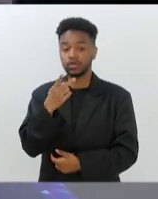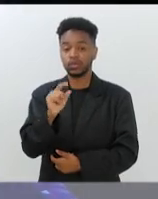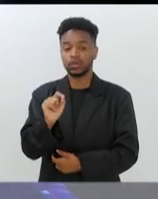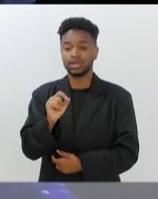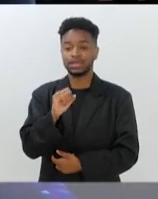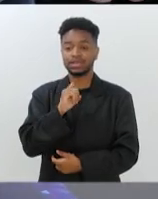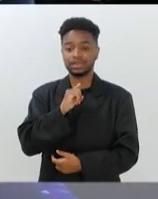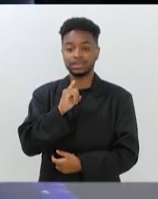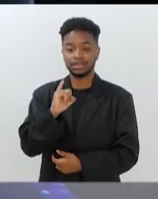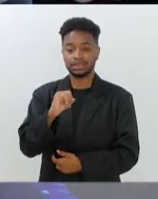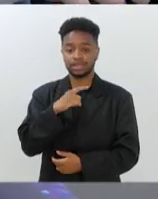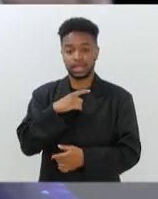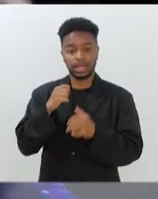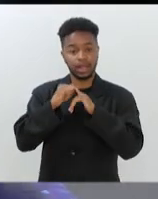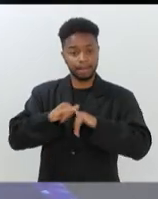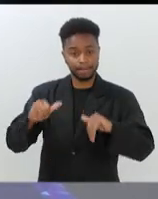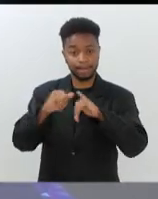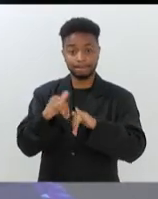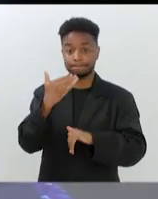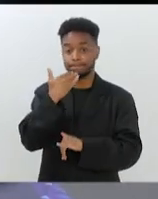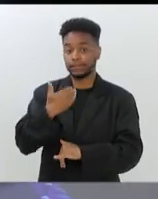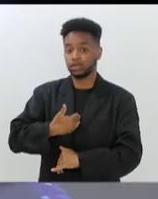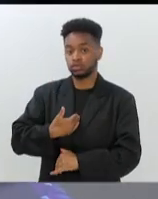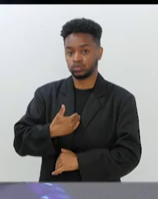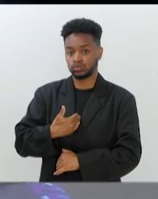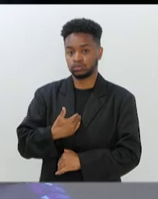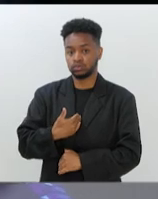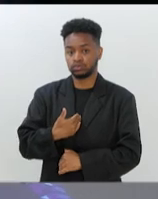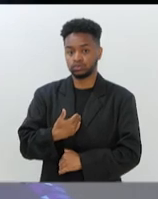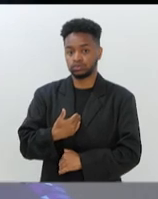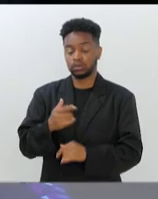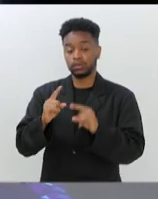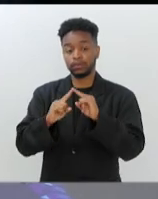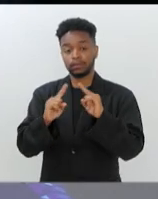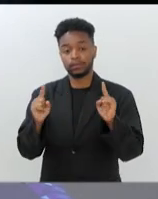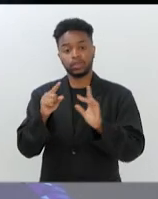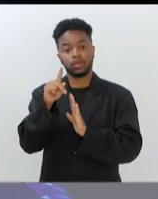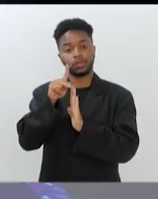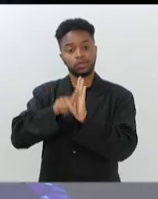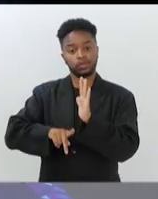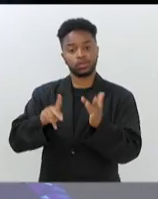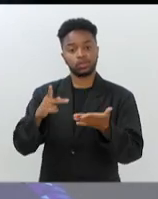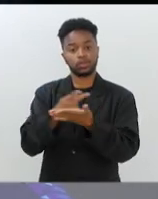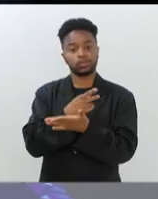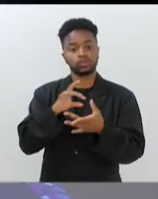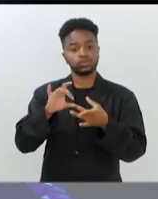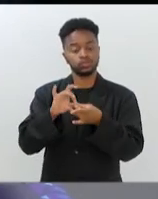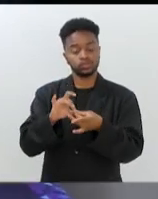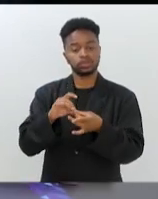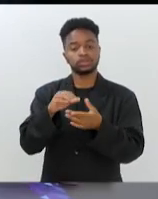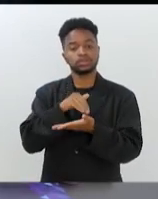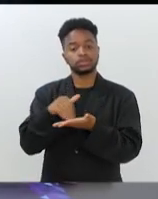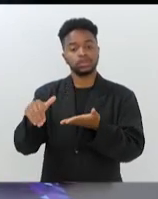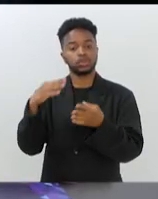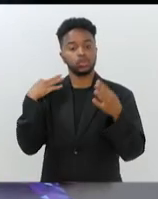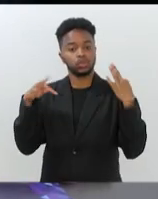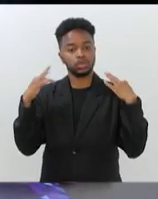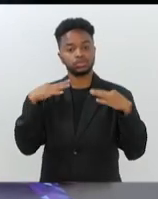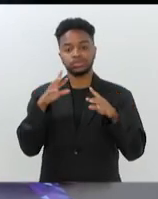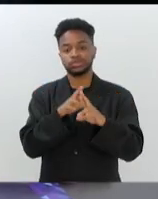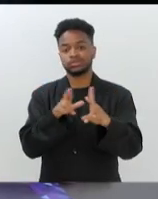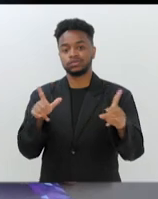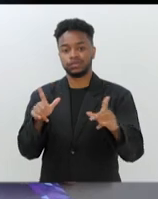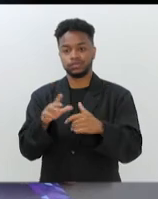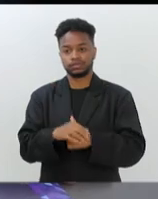campanha foi feito esse pedido mas eh o projeto realizado com a secretaria de turismo ele tem uma outra natureza Rio